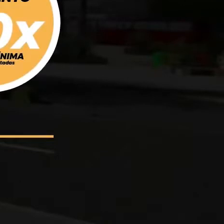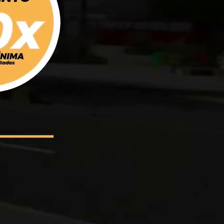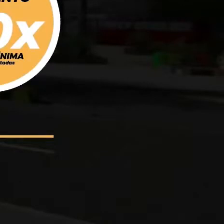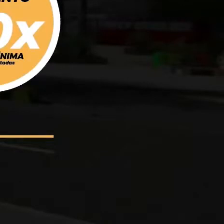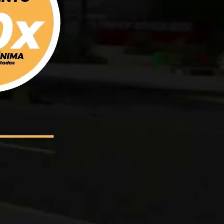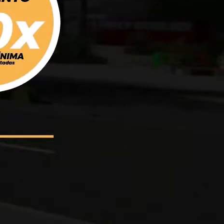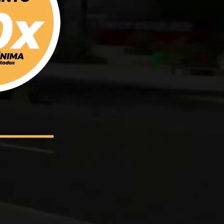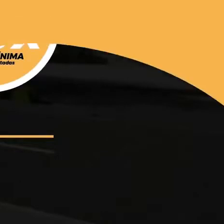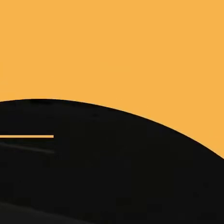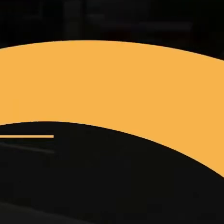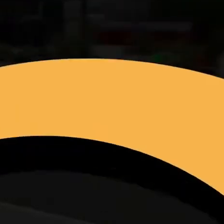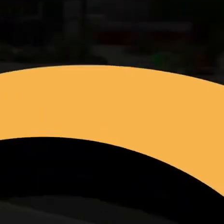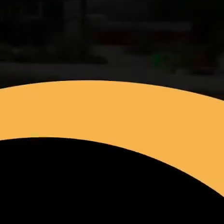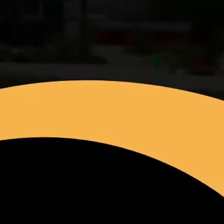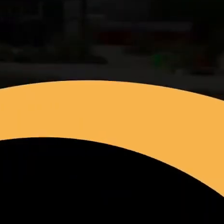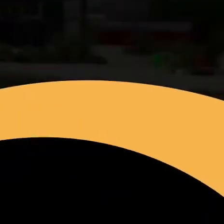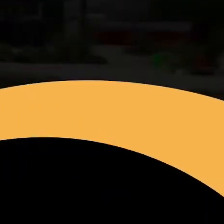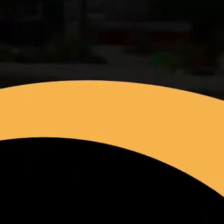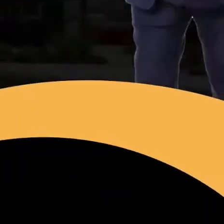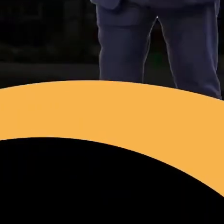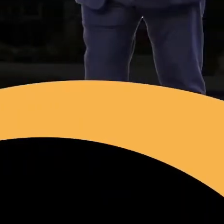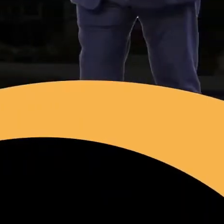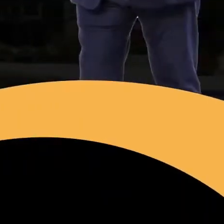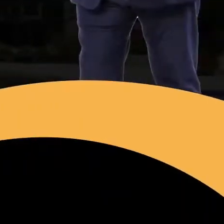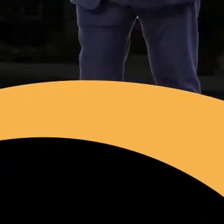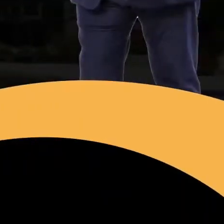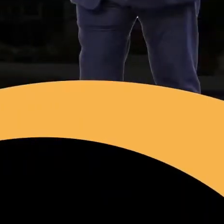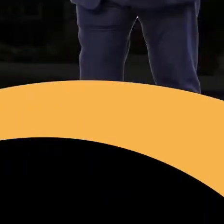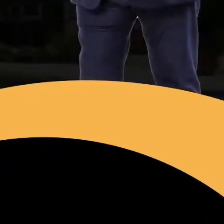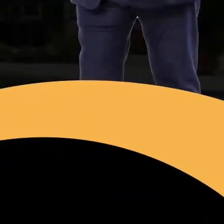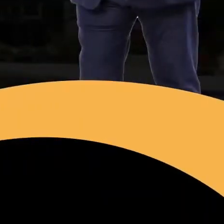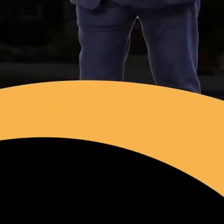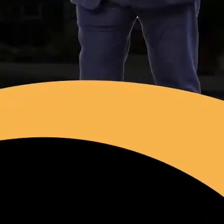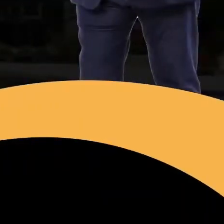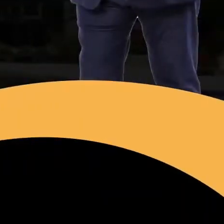garanta já o seu espaço. Informações pelo fone